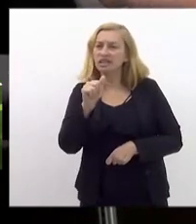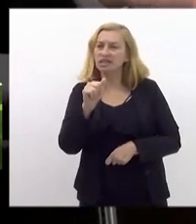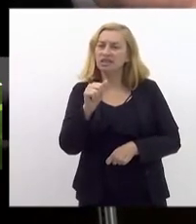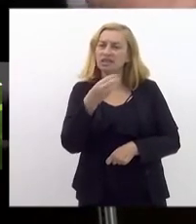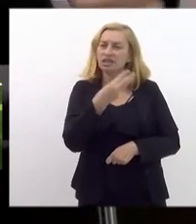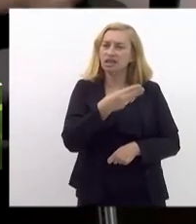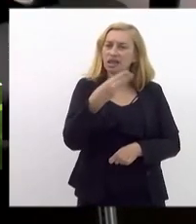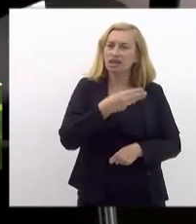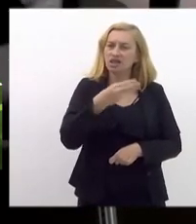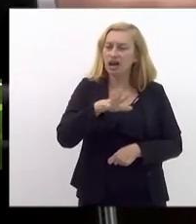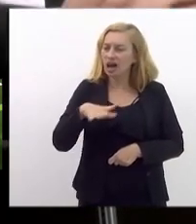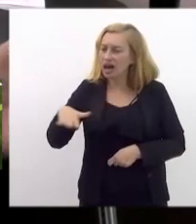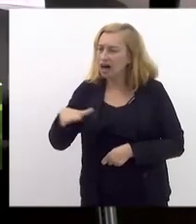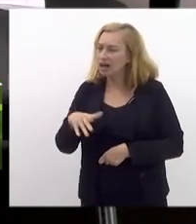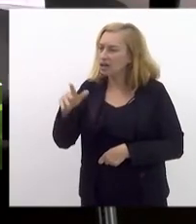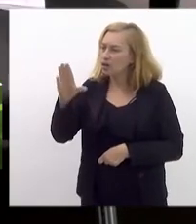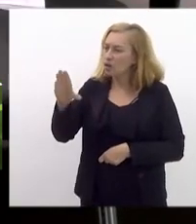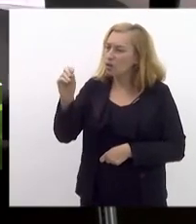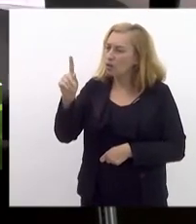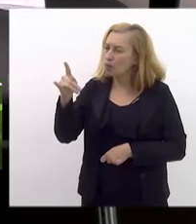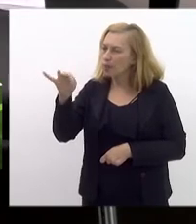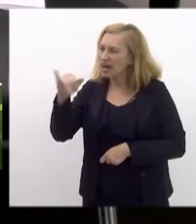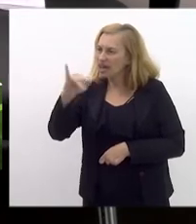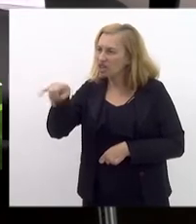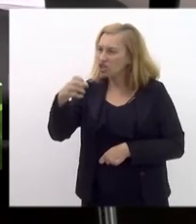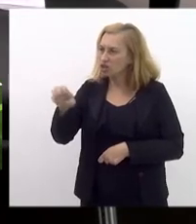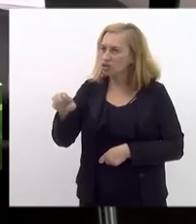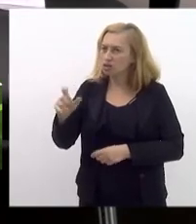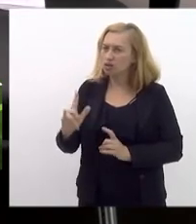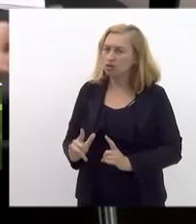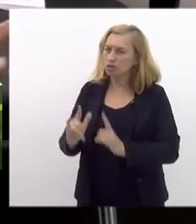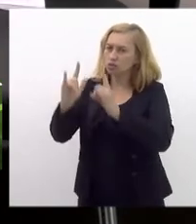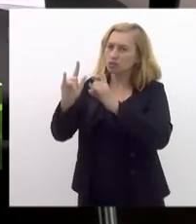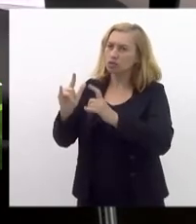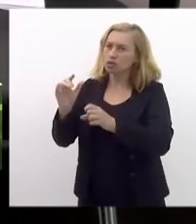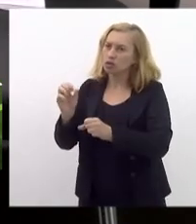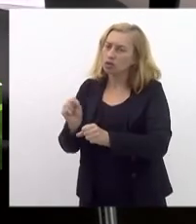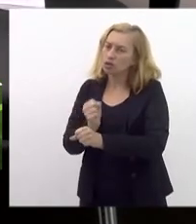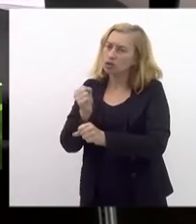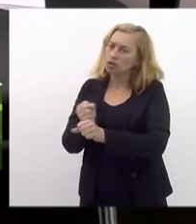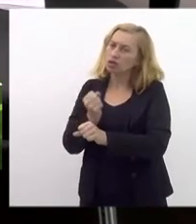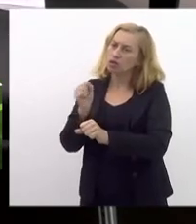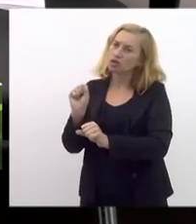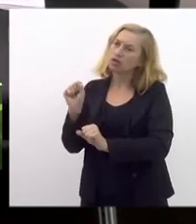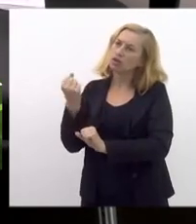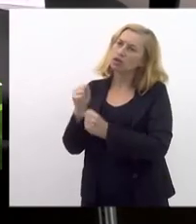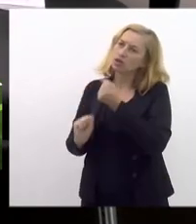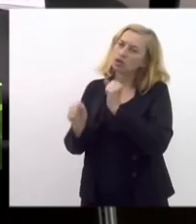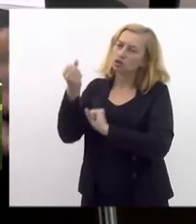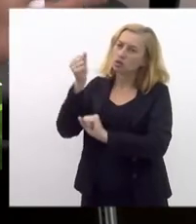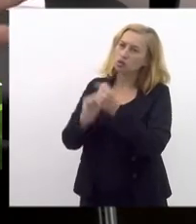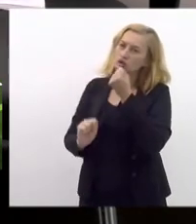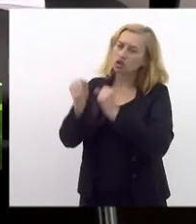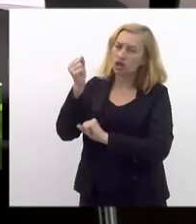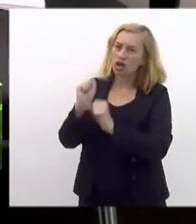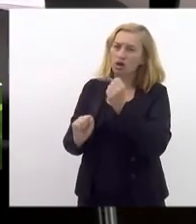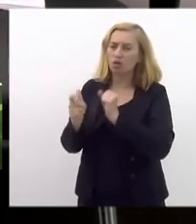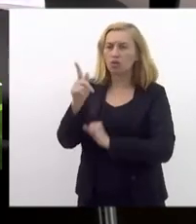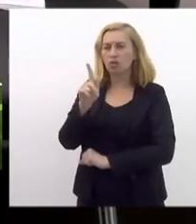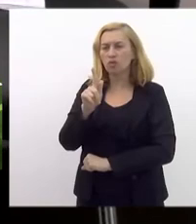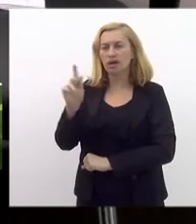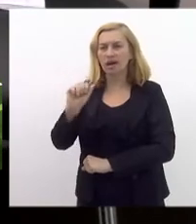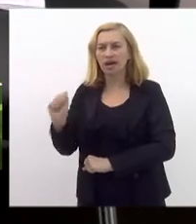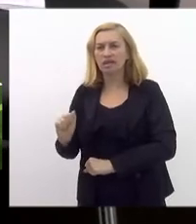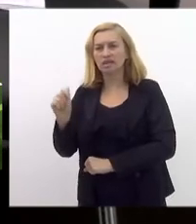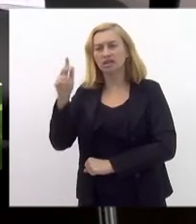que seria do Compés, para construir ali um condomínio industrial, tomando o gás natural como insumo. Uma outra rota, que é a Rota 4,